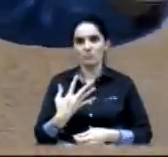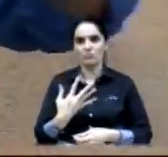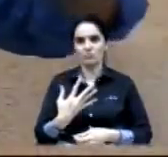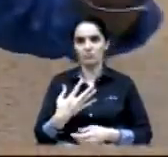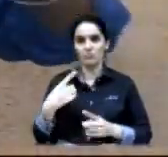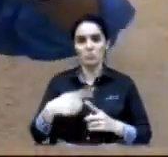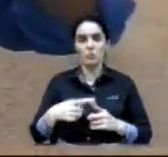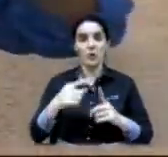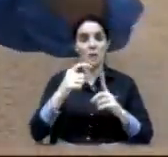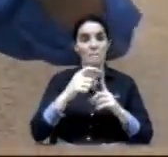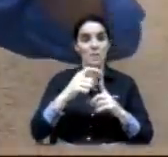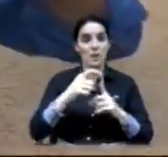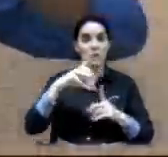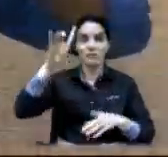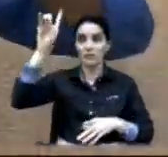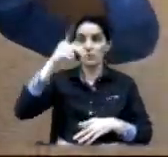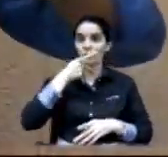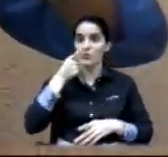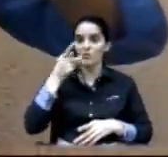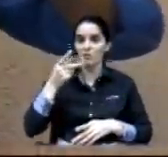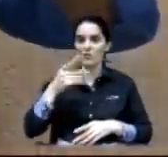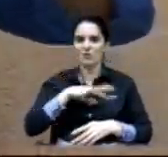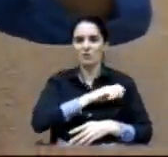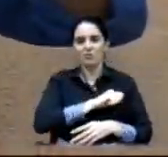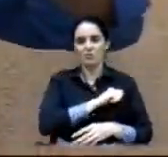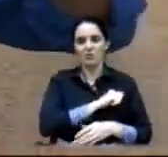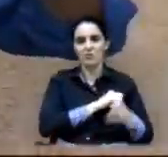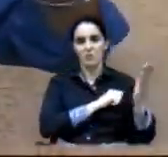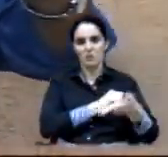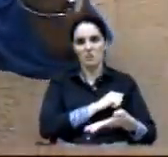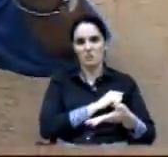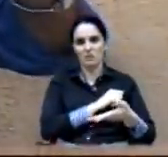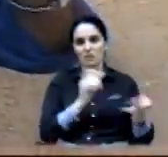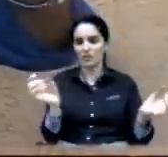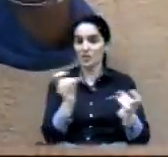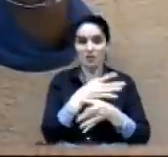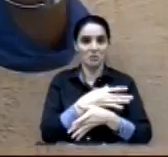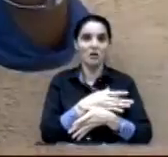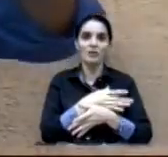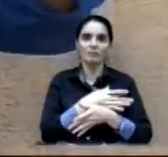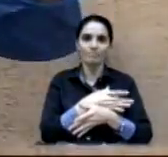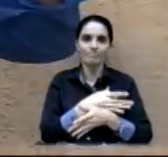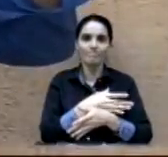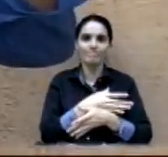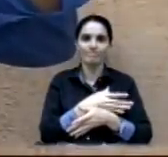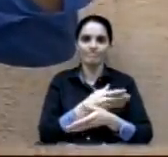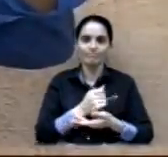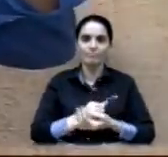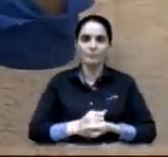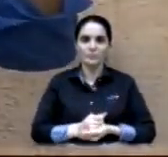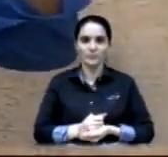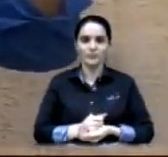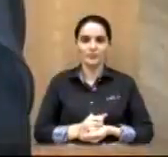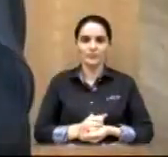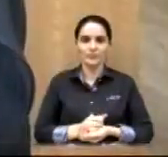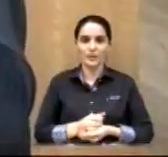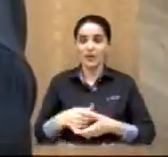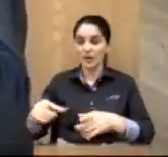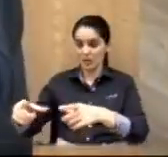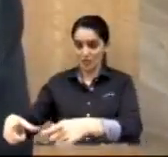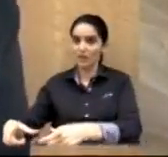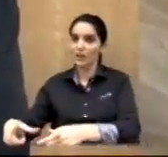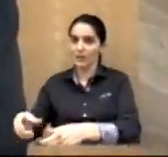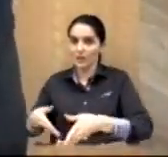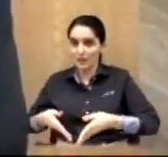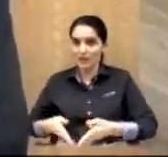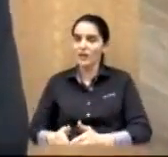Senhor fala que o amor de muitos esfriaria, e nós estamos nesses dias. Acabou de nascer mais uma criancinha no assentamento lá.